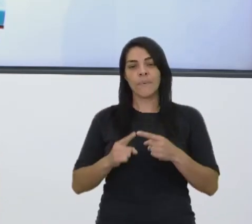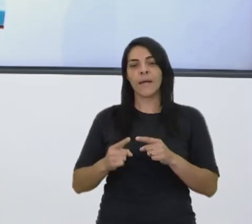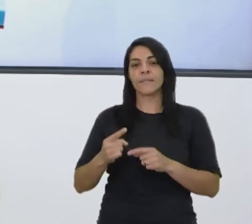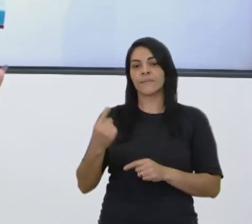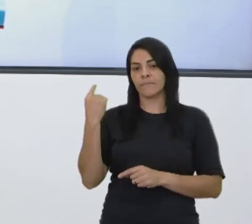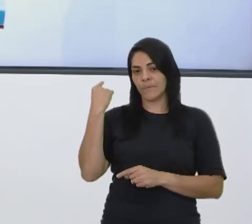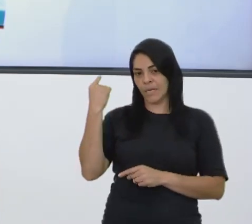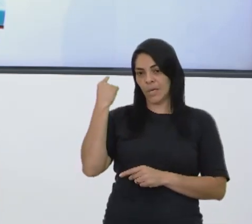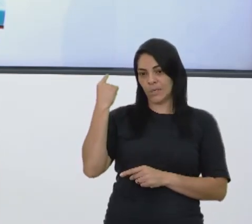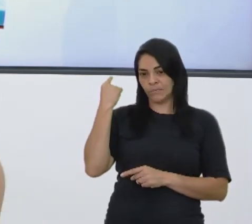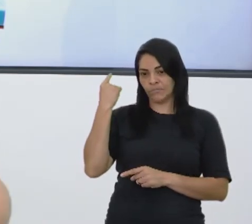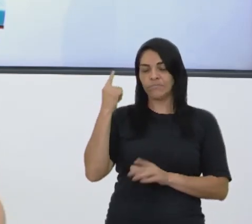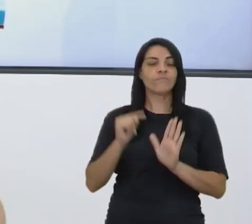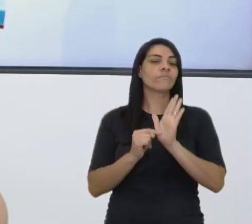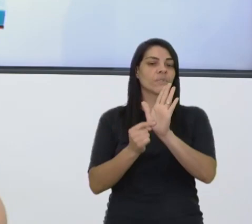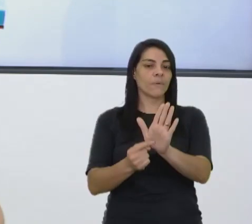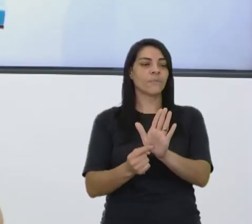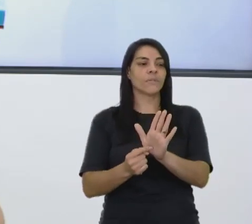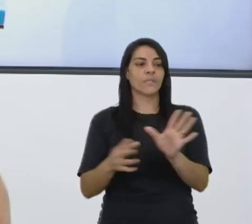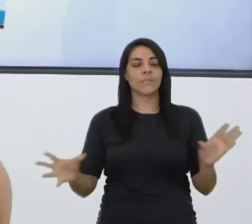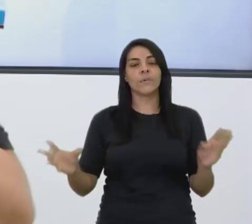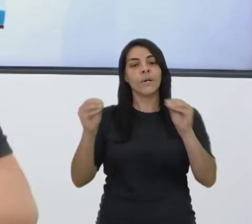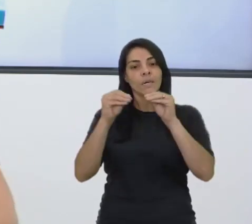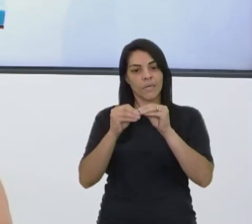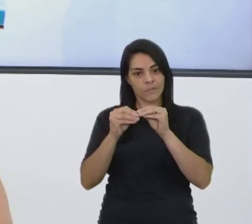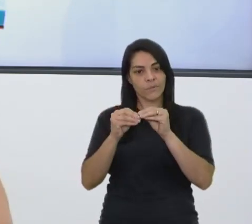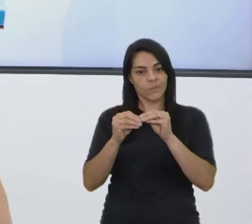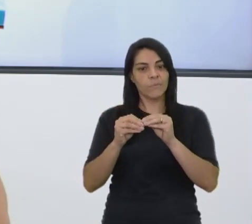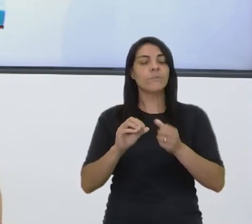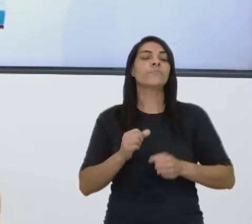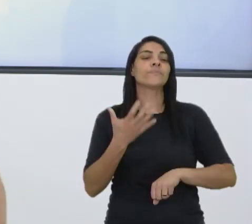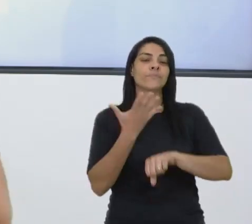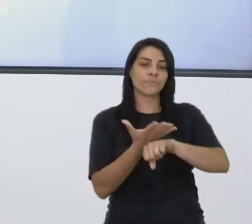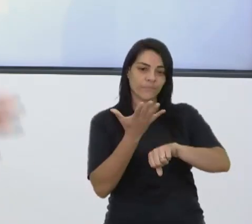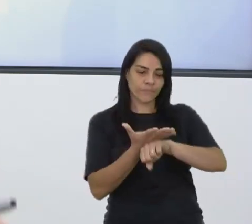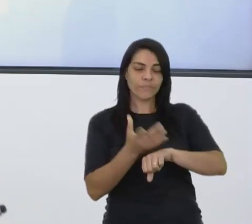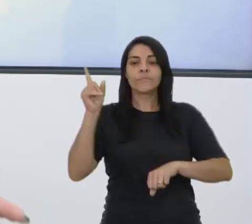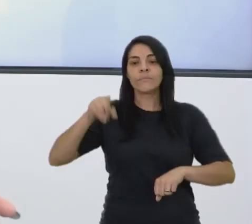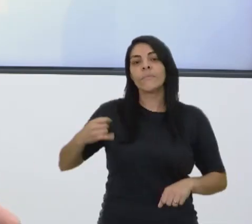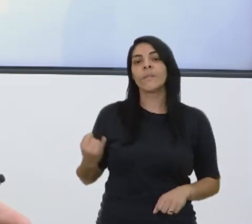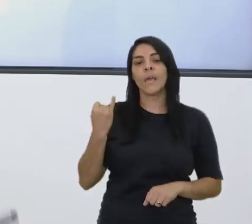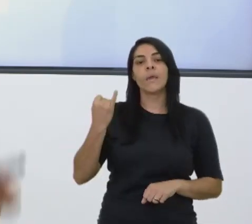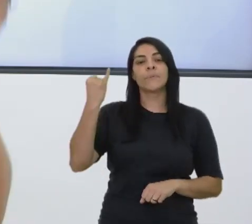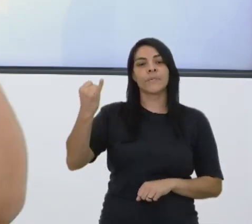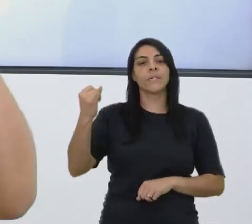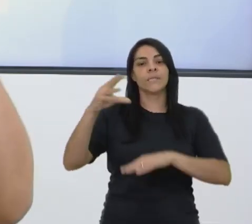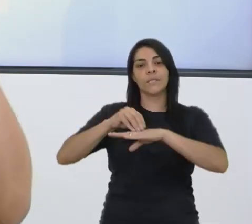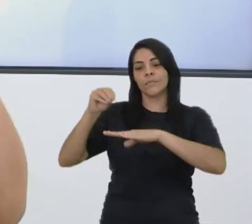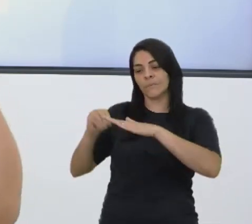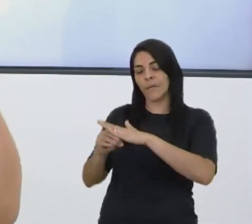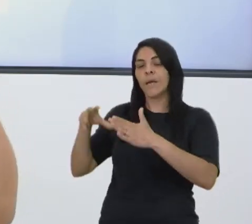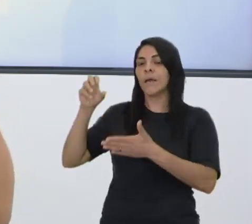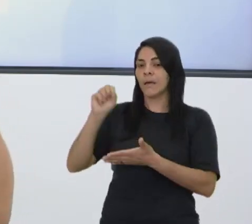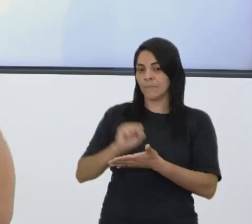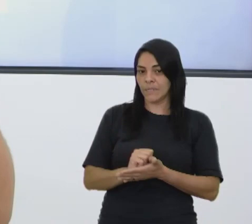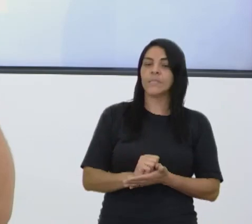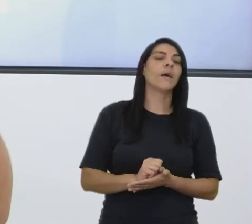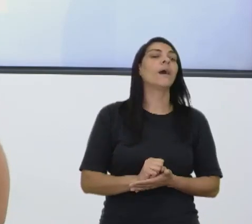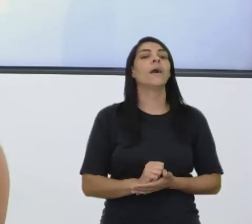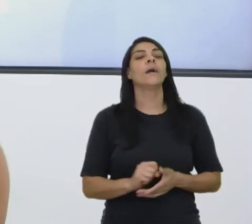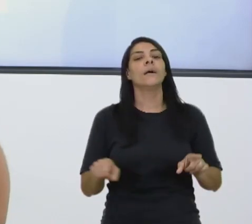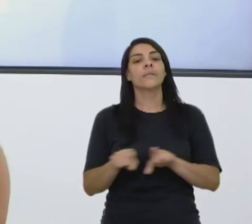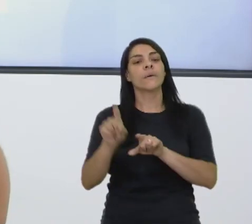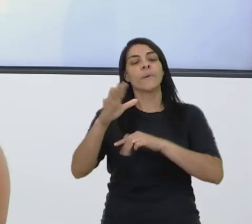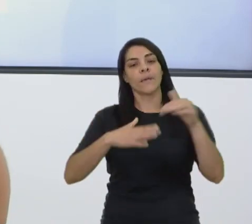aqui, ó. Eu sempre deixo no começo o resumo do componente, que eu acho importante, né? Vai que você baixe o material. Também as habilidades e os